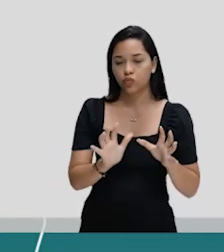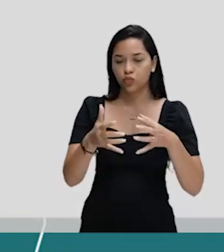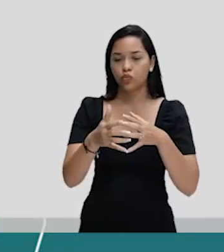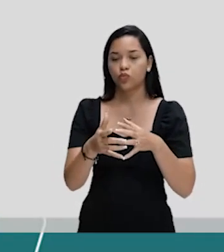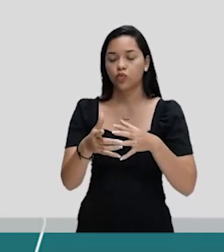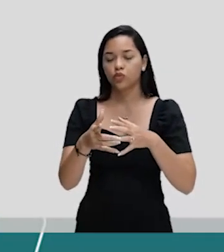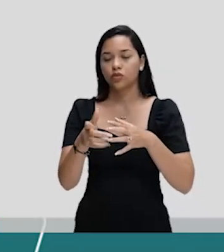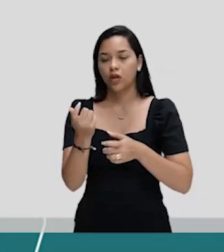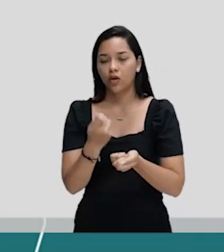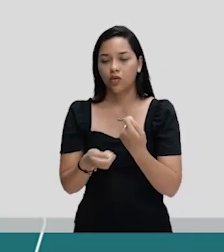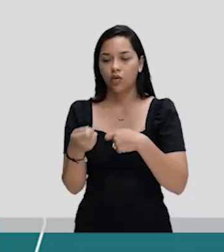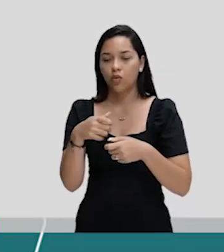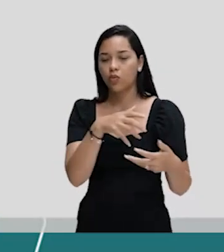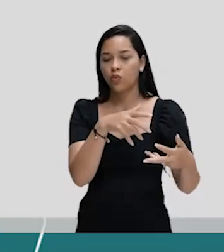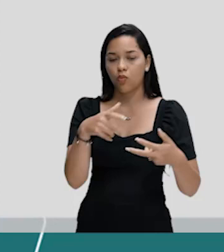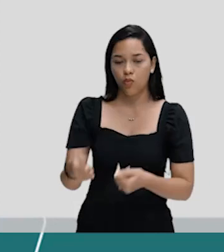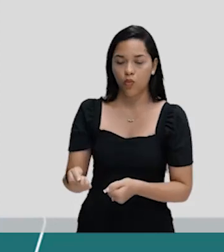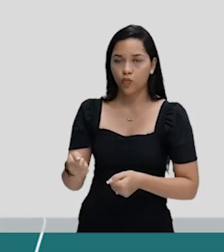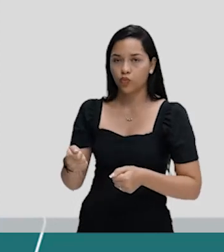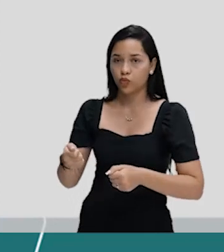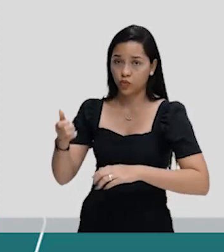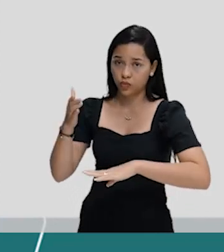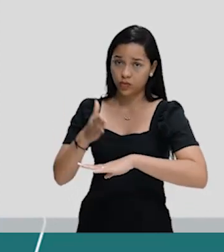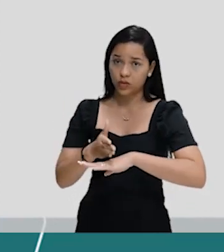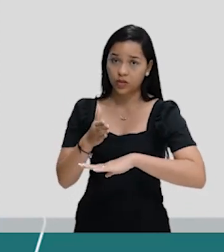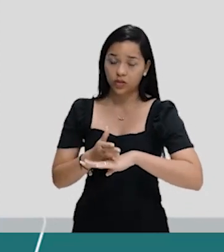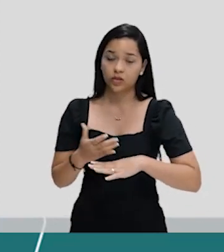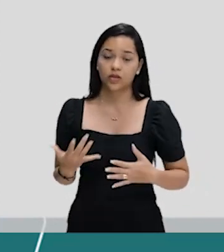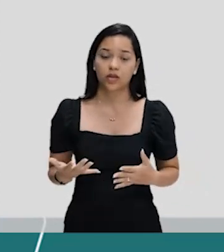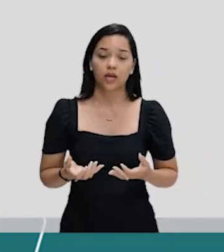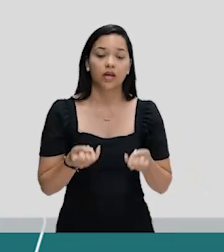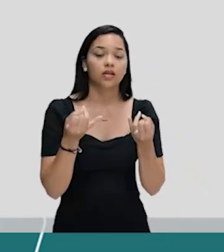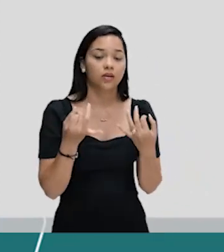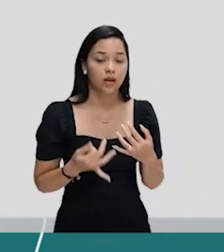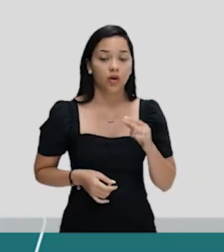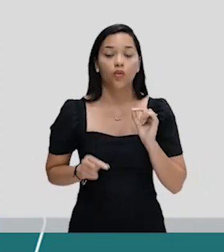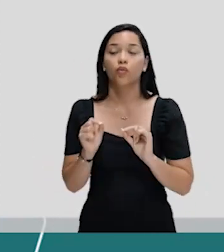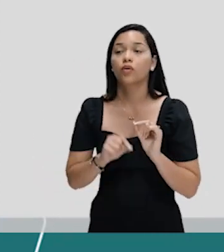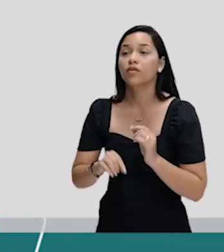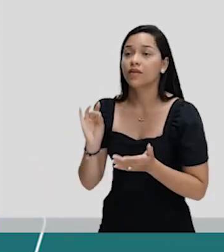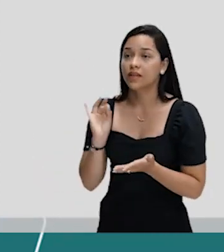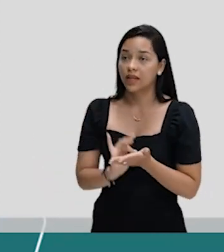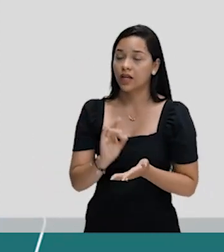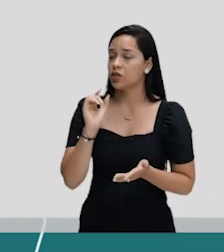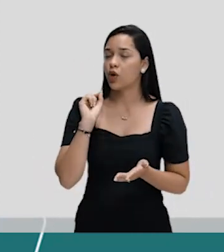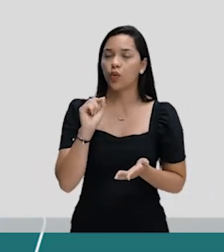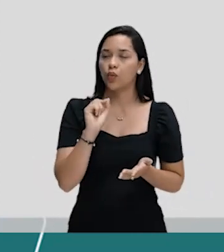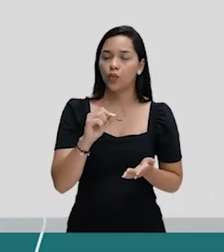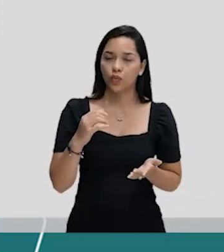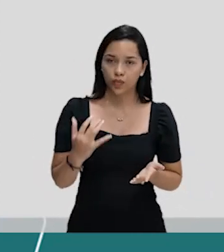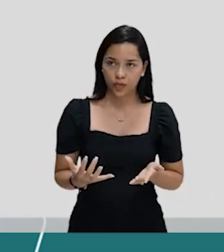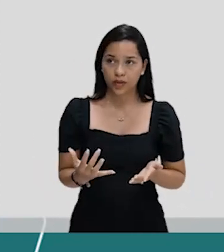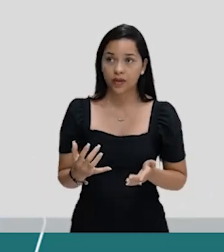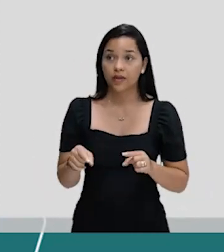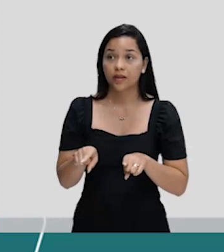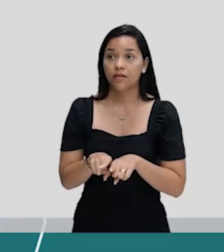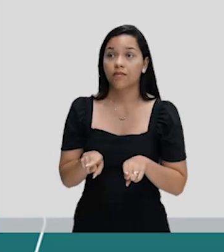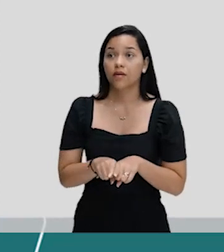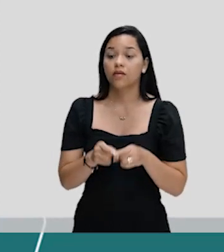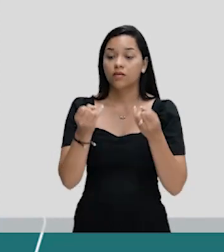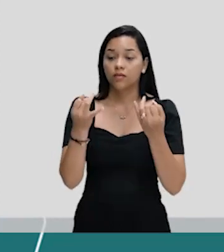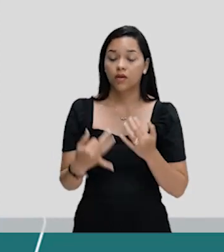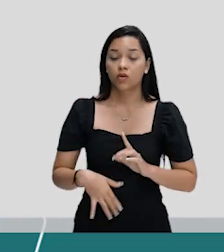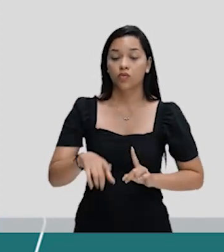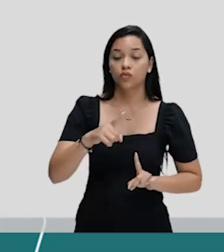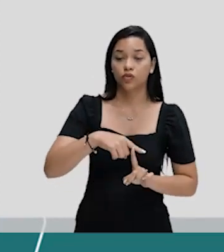econômicos na economia mundial, no mundo contemporâneo. Vamos explicar o que de fato são os blocos econômicos, tá certo? Vamos falar os